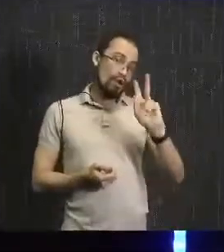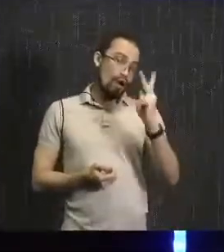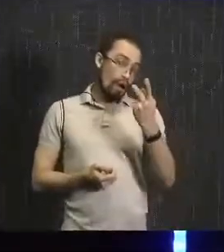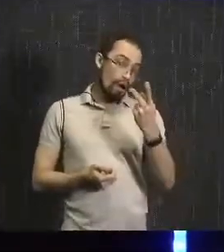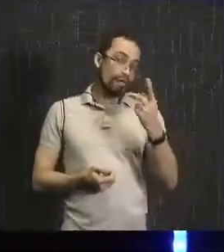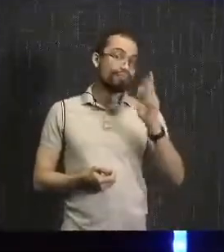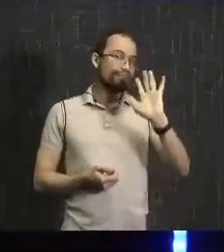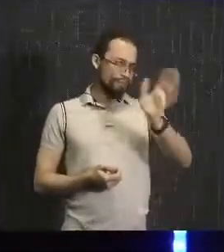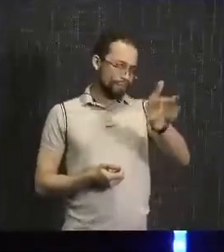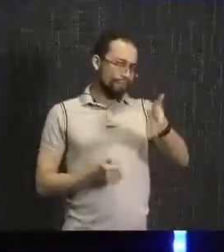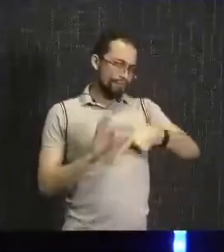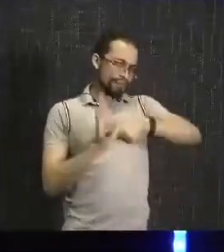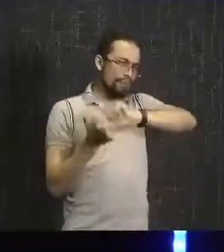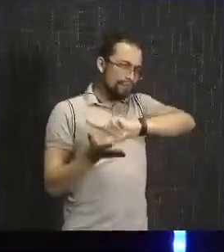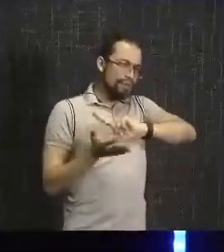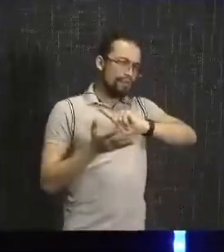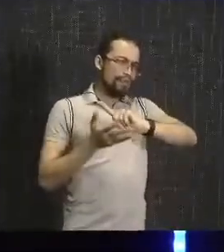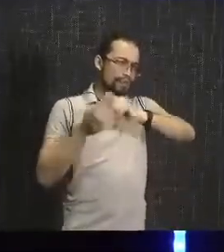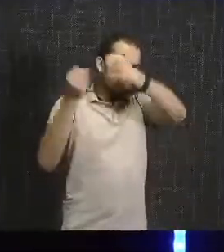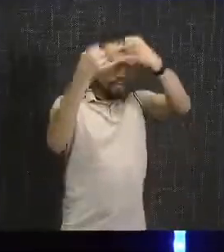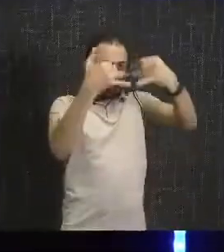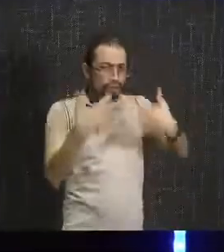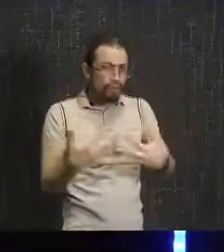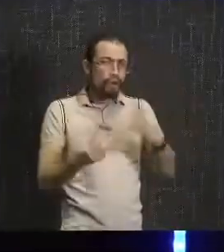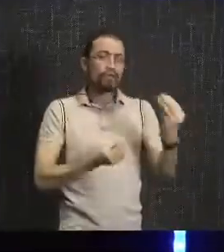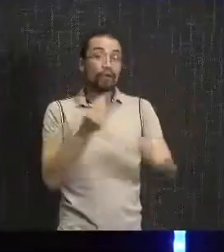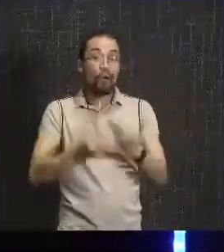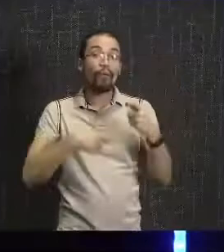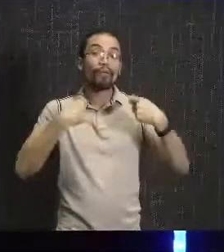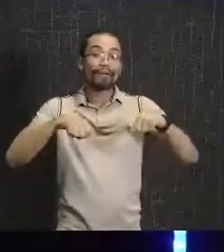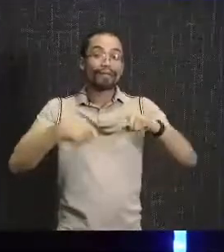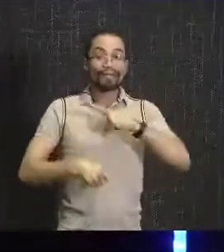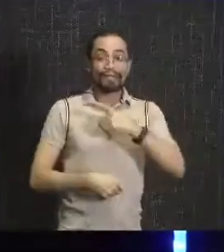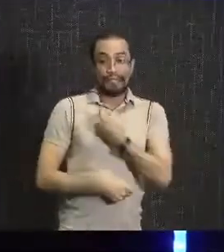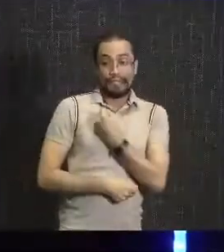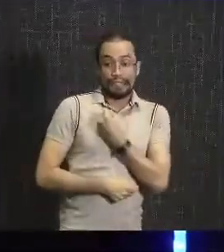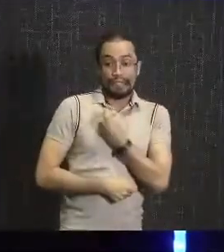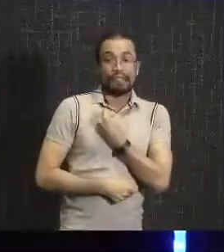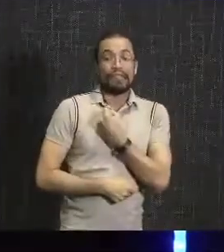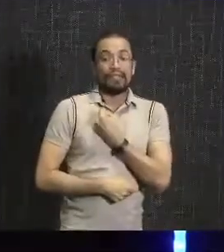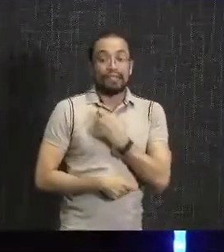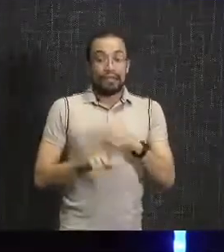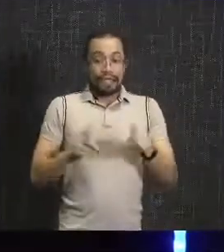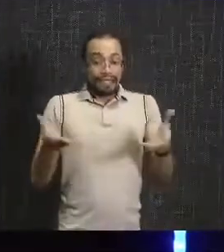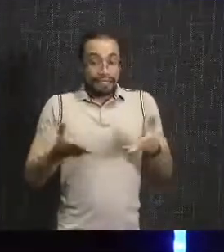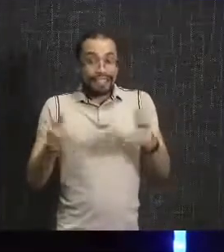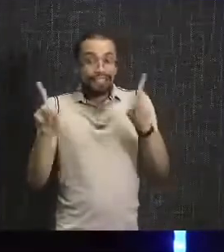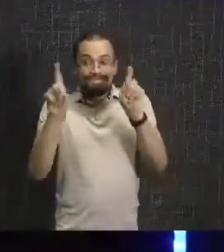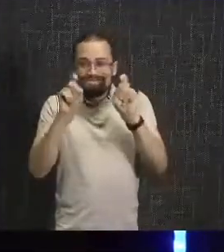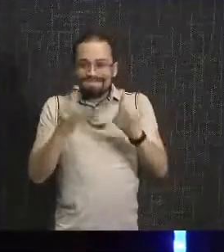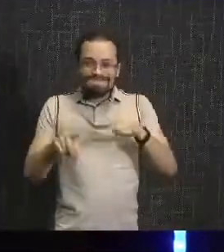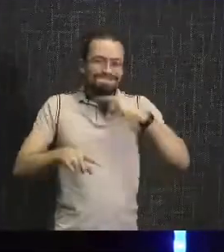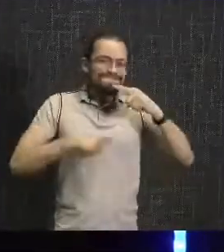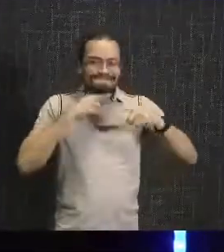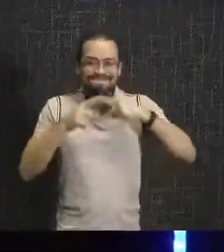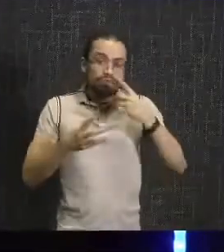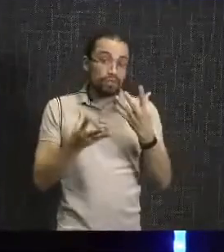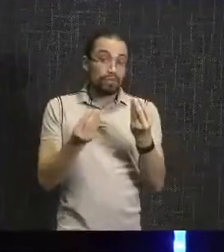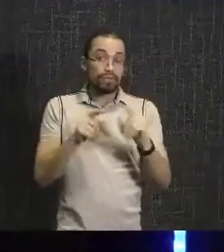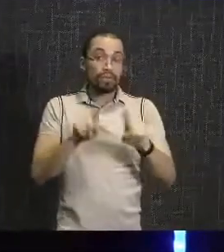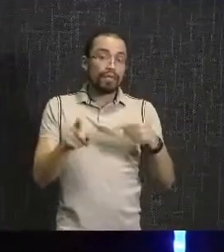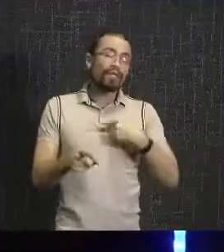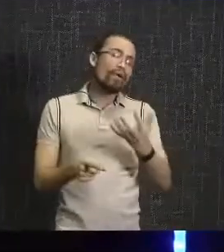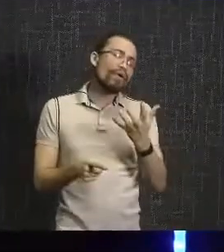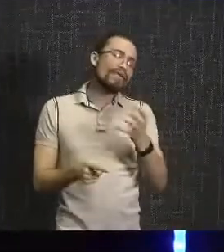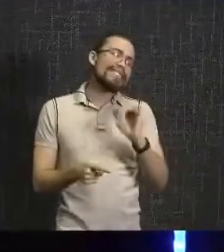do ambiente, da necessidade de você ter números. Esse é um ambiente de um pouco de incertezas, mas eu quero que, se for possível,